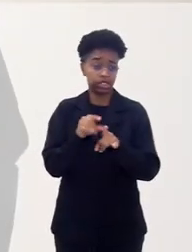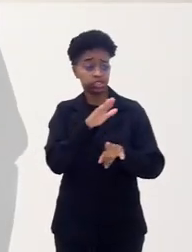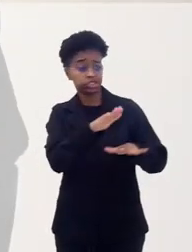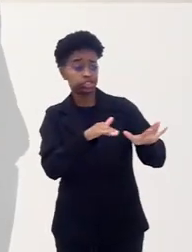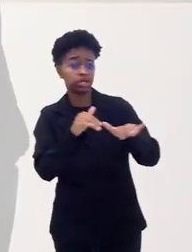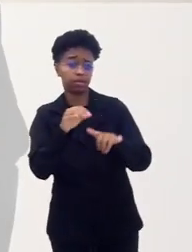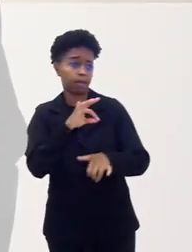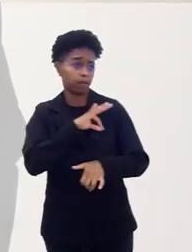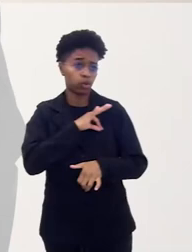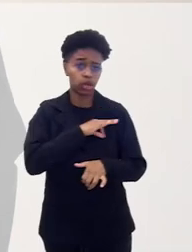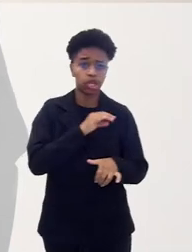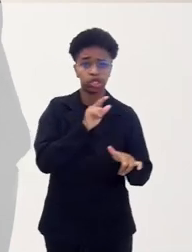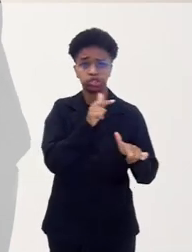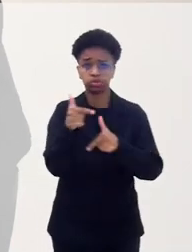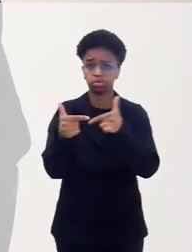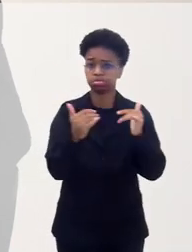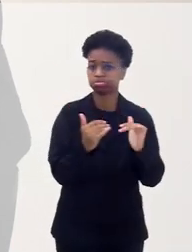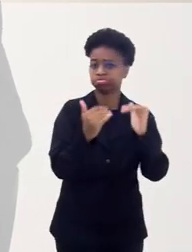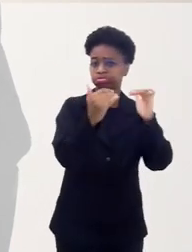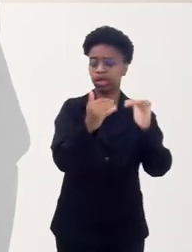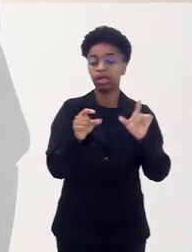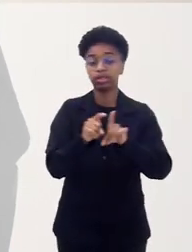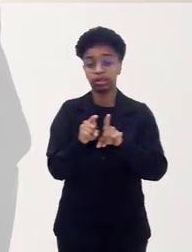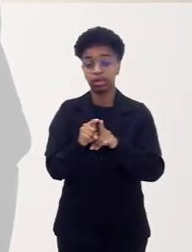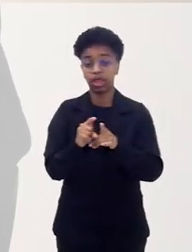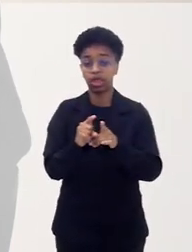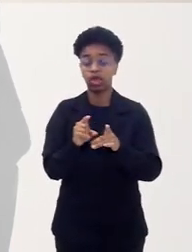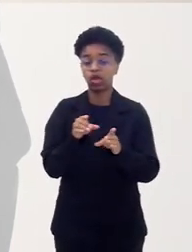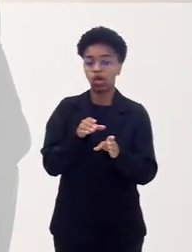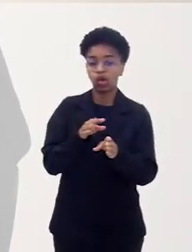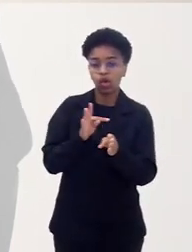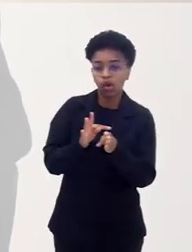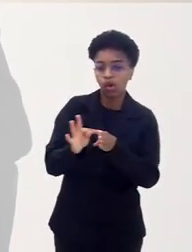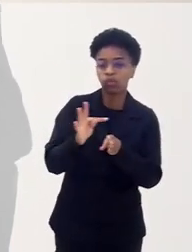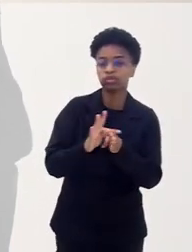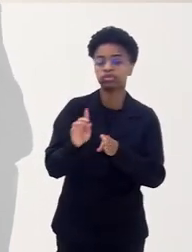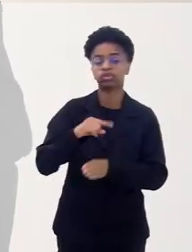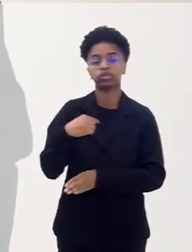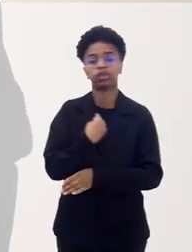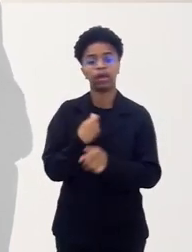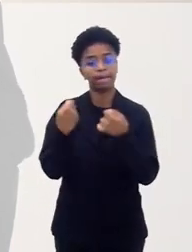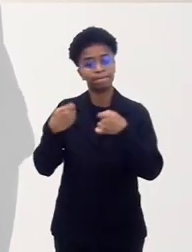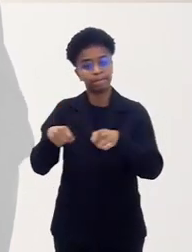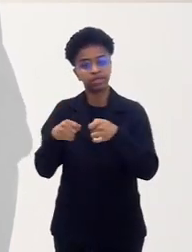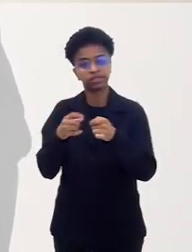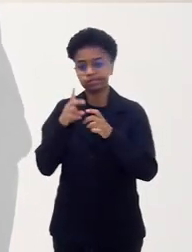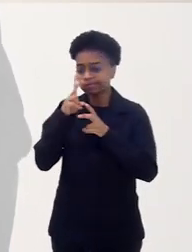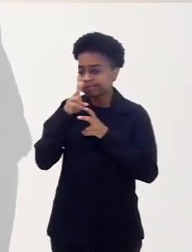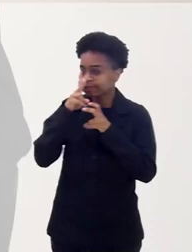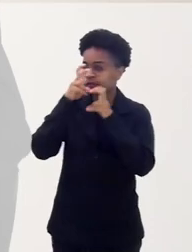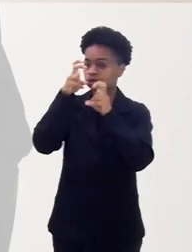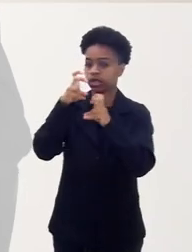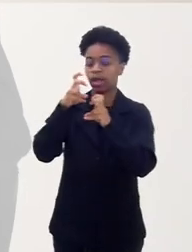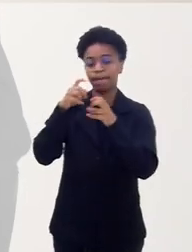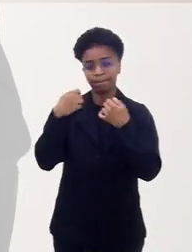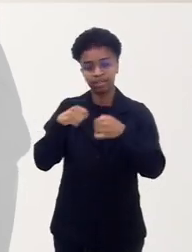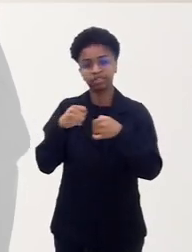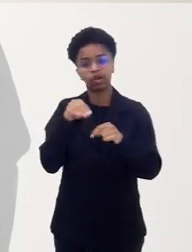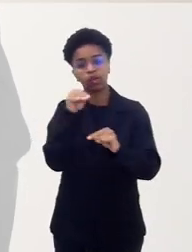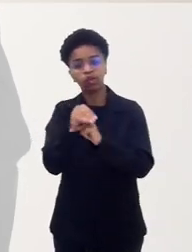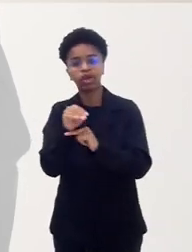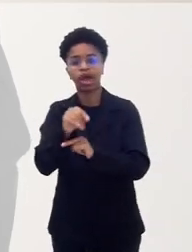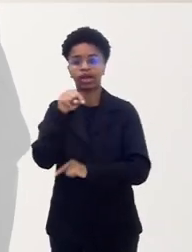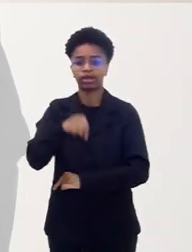das autoridades funcionam os conselhos tutelares que nós precisamos fortalecer aqui no Brasil